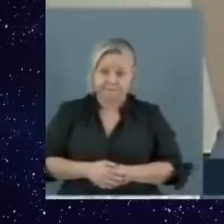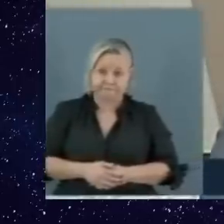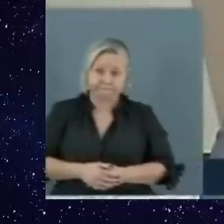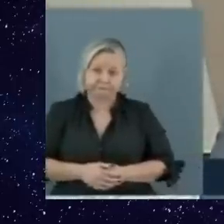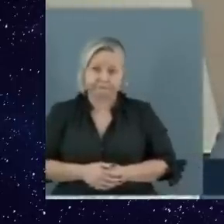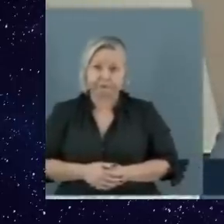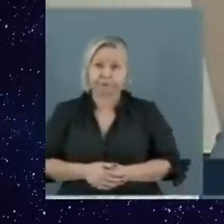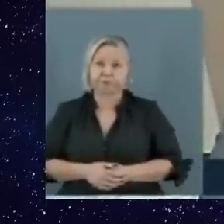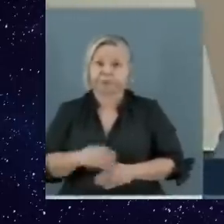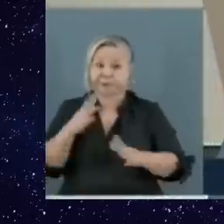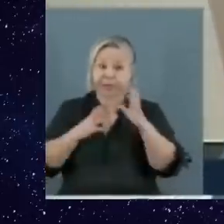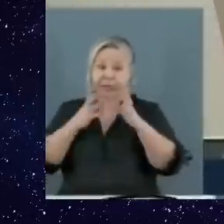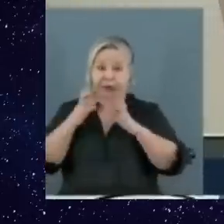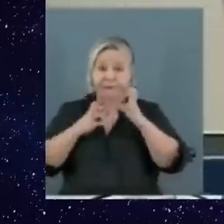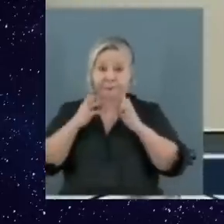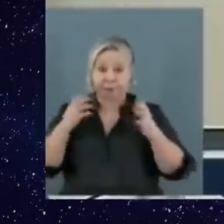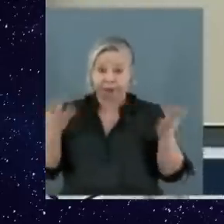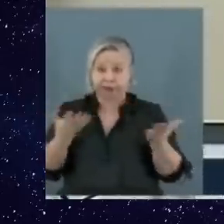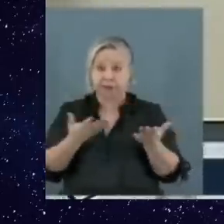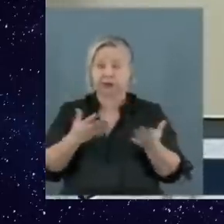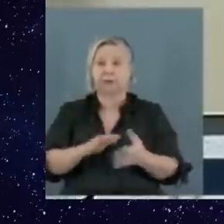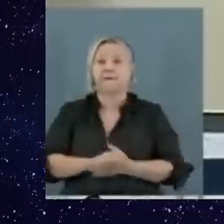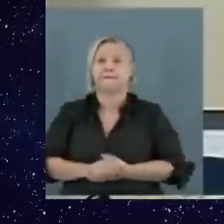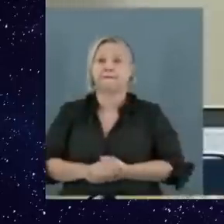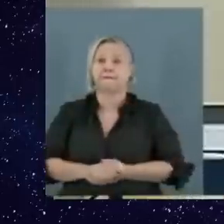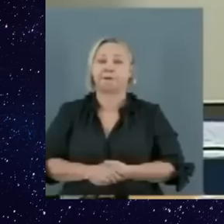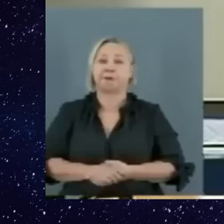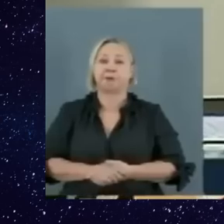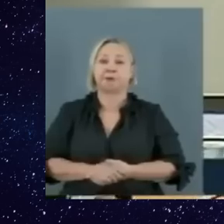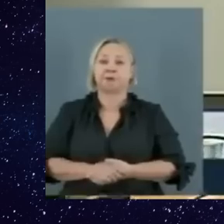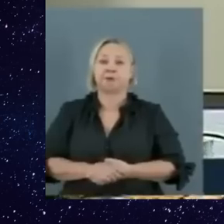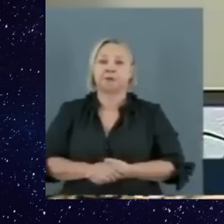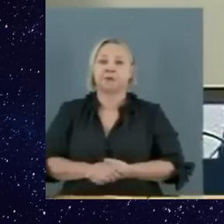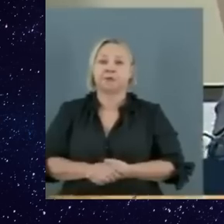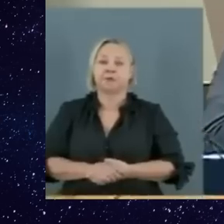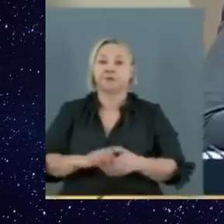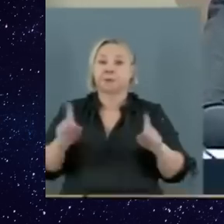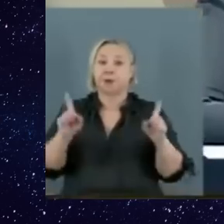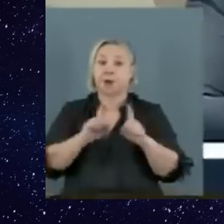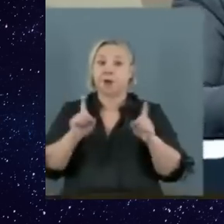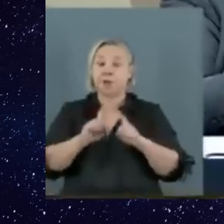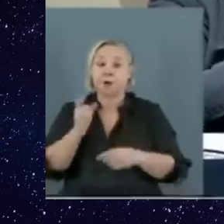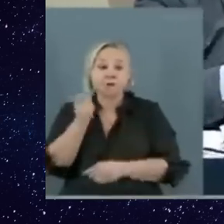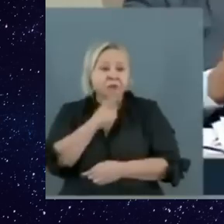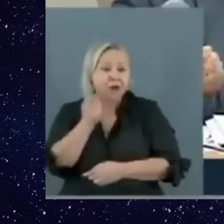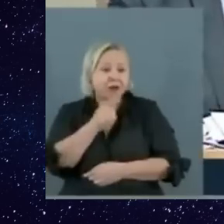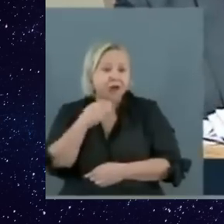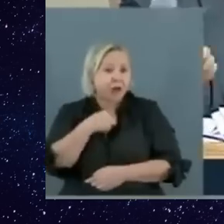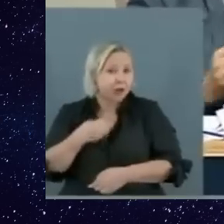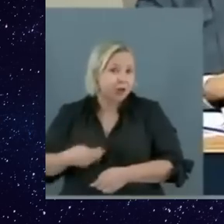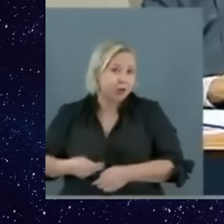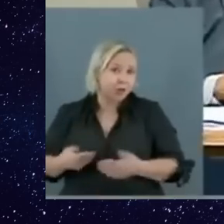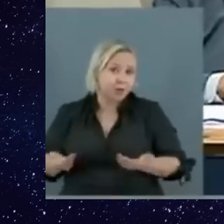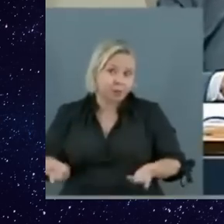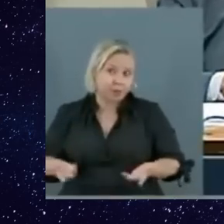tratado com deboche. Não tem nada, senador Petecão. O senhor fez uso da palavra. Mas eu não aceito. Eu não tratei com deboche o ministro. Peço respeito.